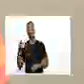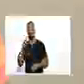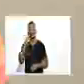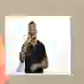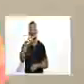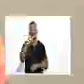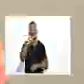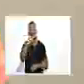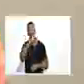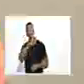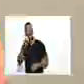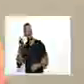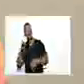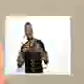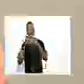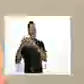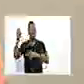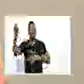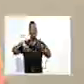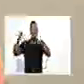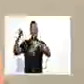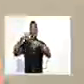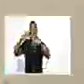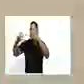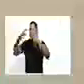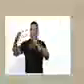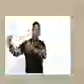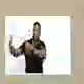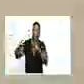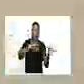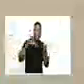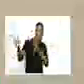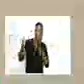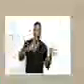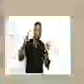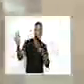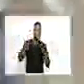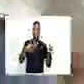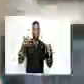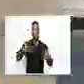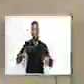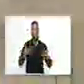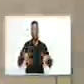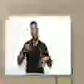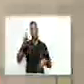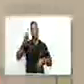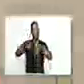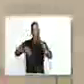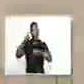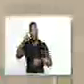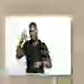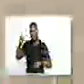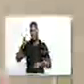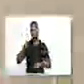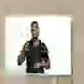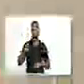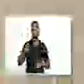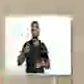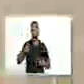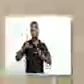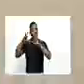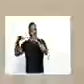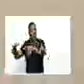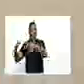caminhões então é um material que e a gente tem que repensar porque nem tudo pode ir pro